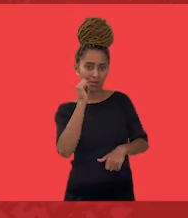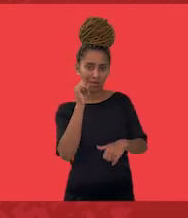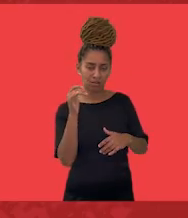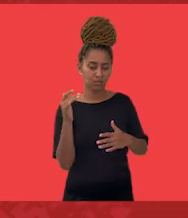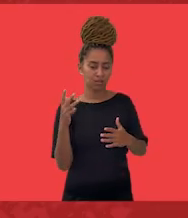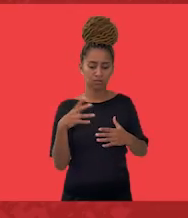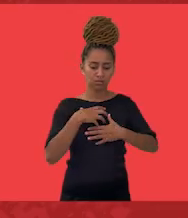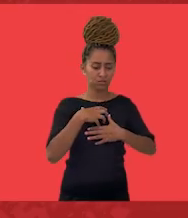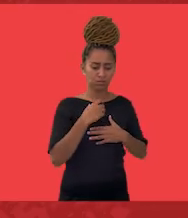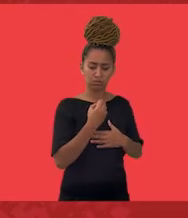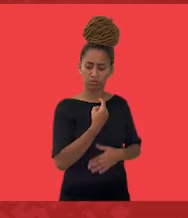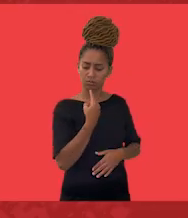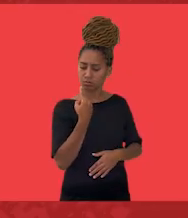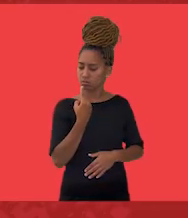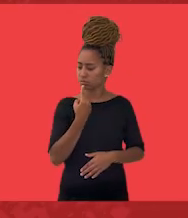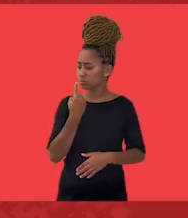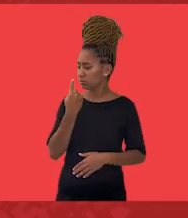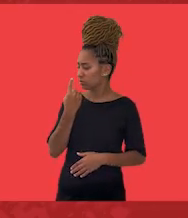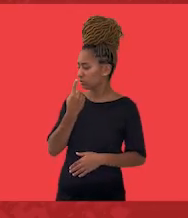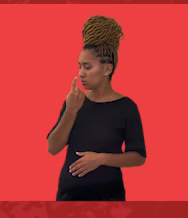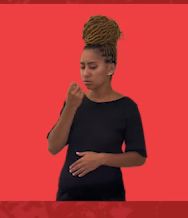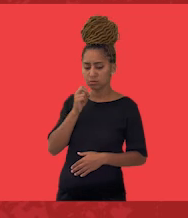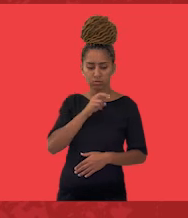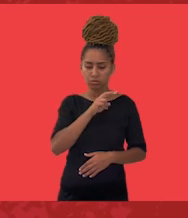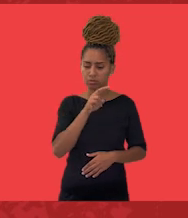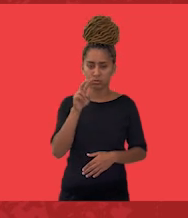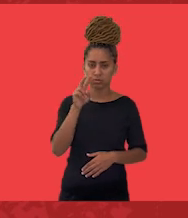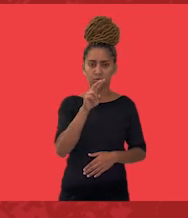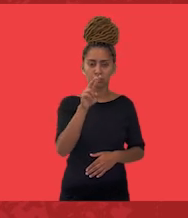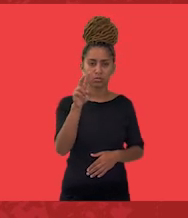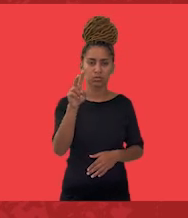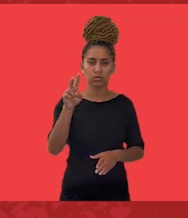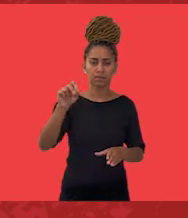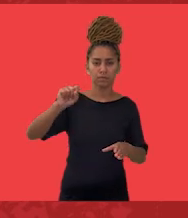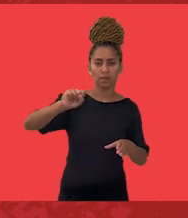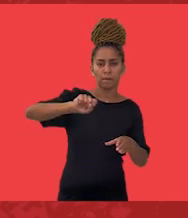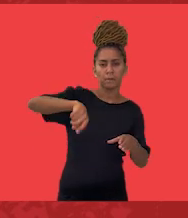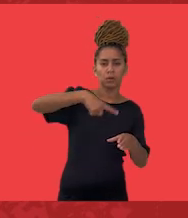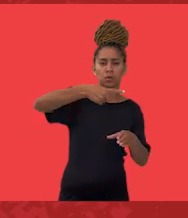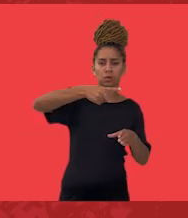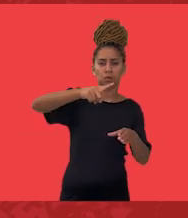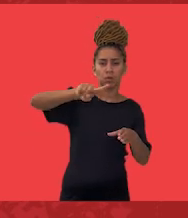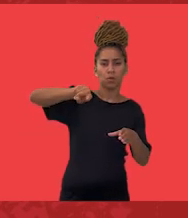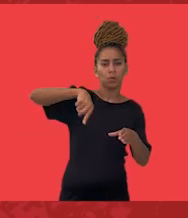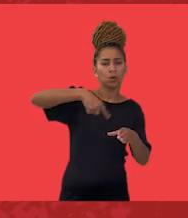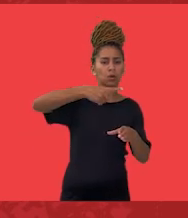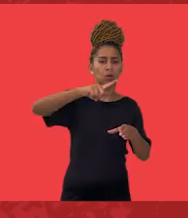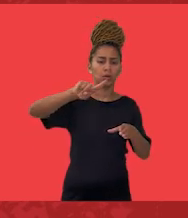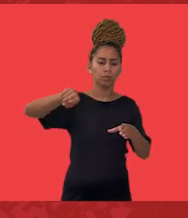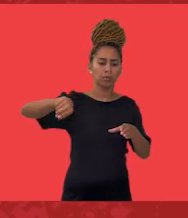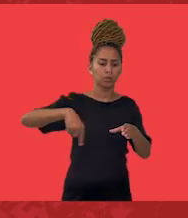essa mulher, vestida de bordô, deseja o fim dos tratados que findam os